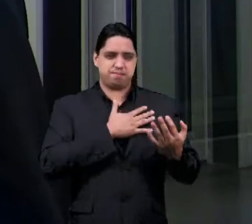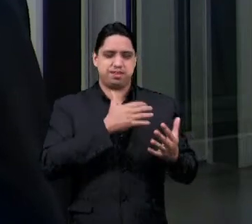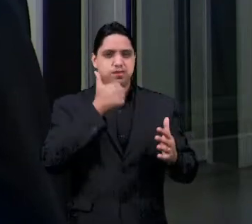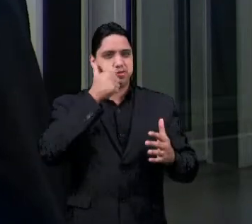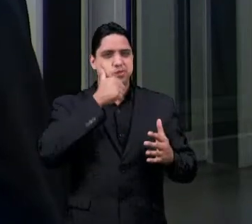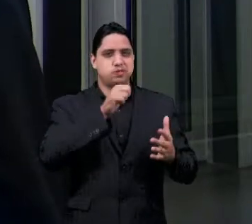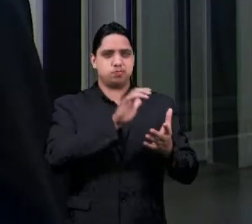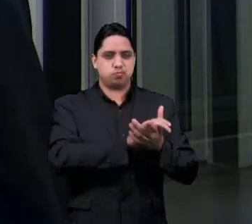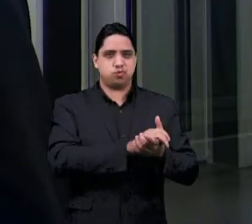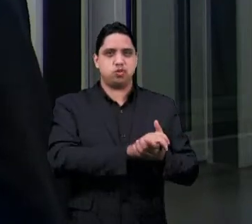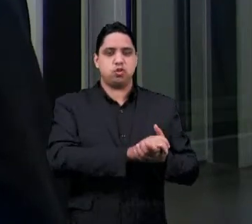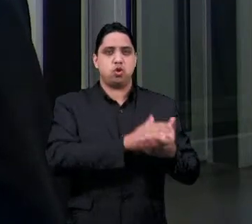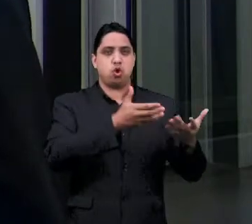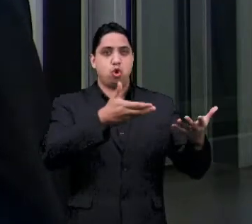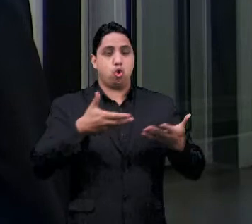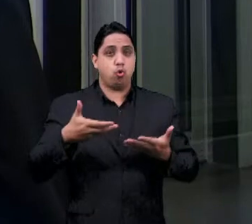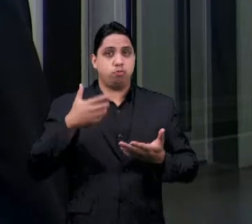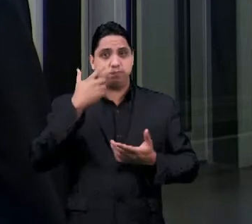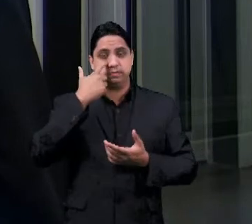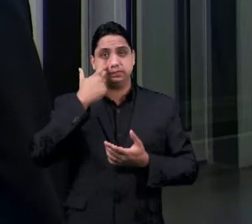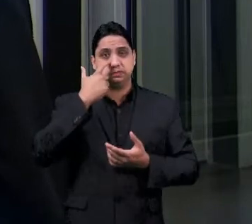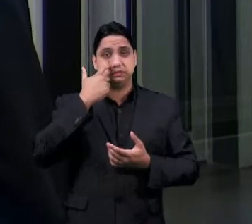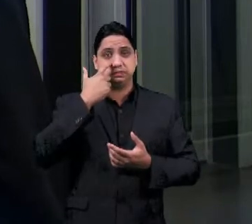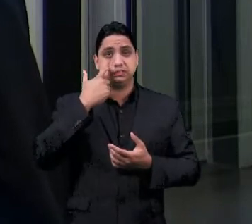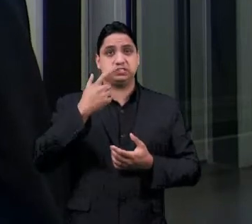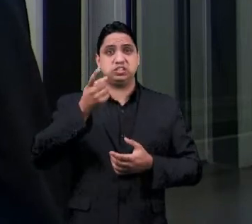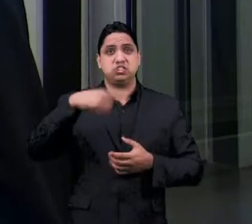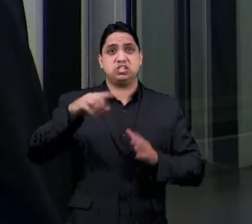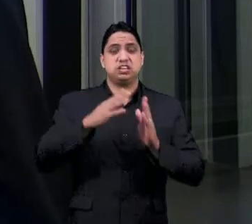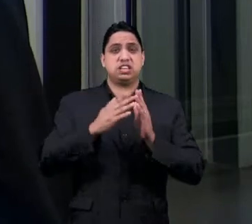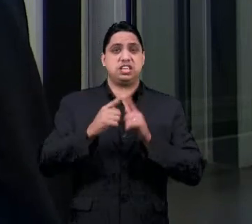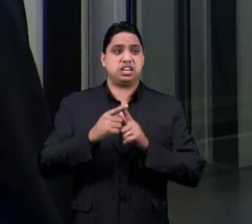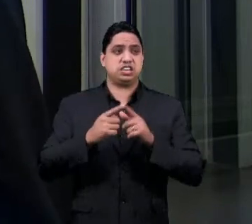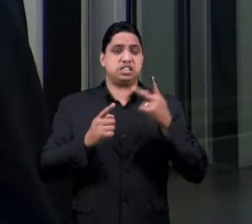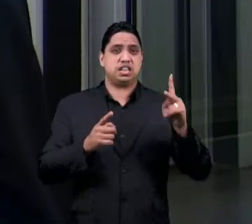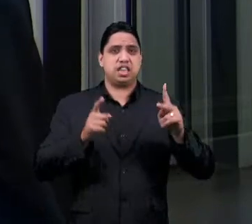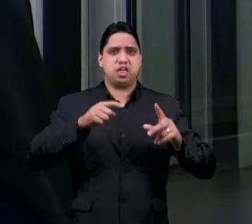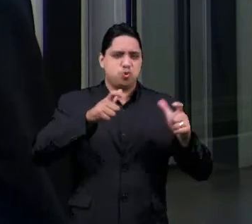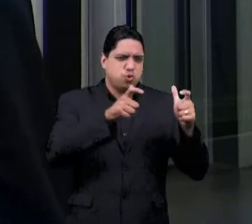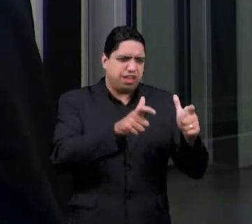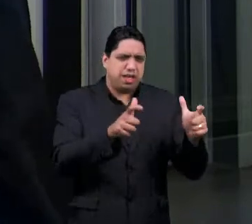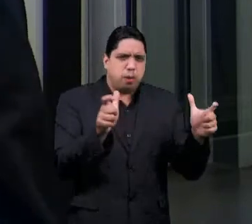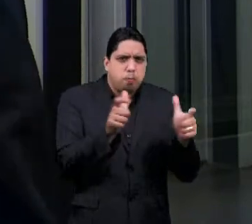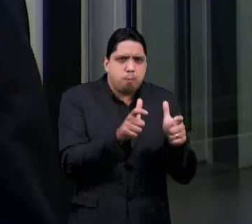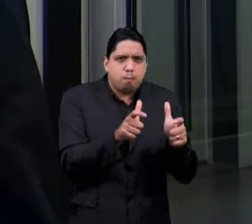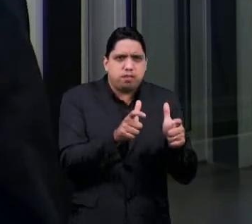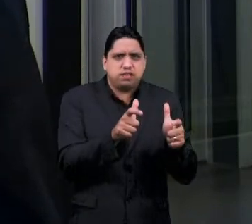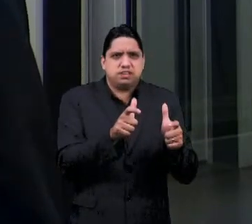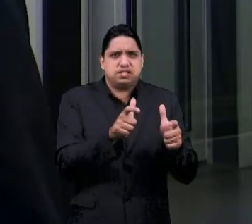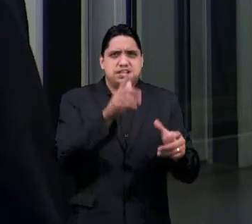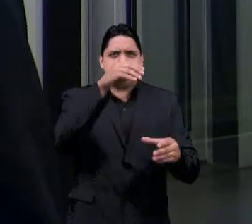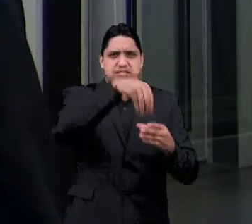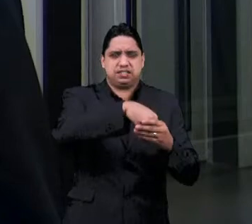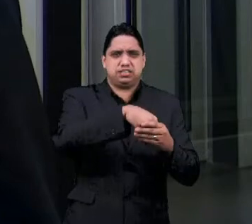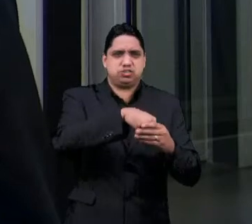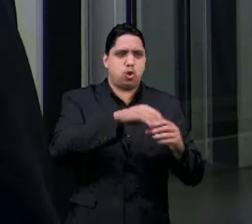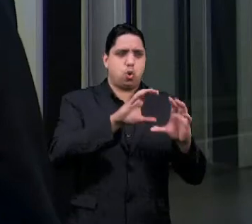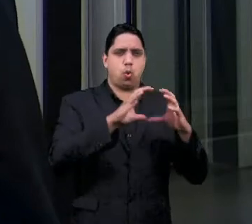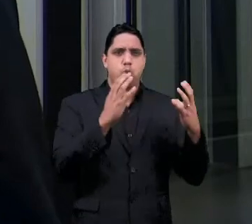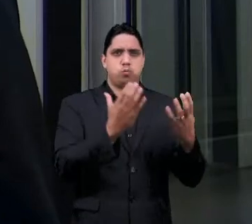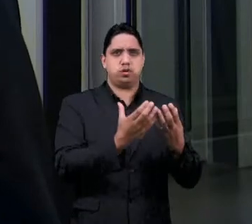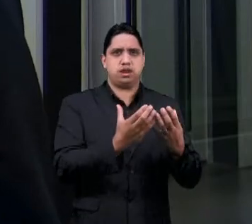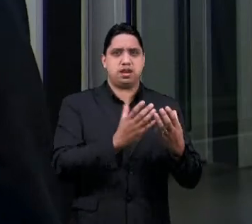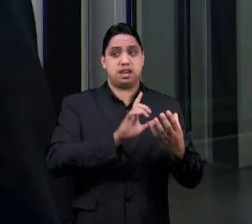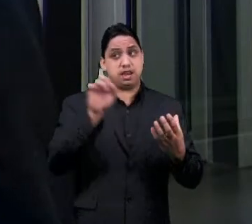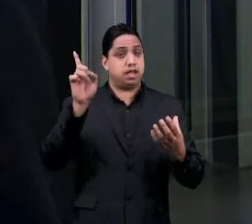nos convidou, na verdade me convidou, para estarmos na igreja dele, que era um salão muito pequeno, dentro de uma comunidade. Em Belo